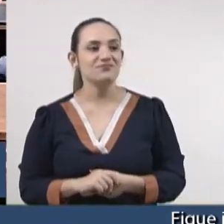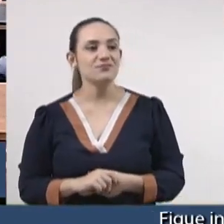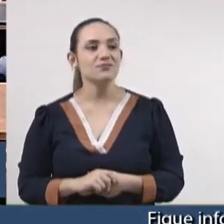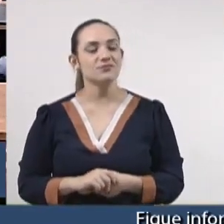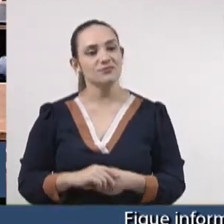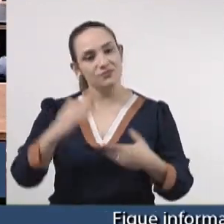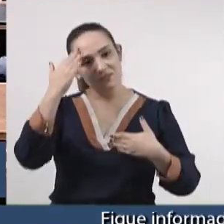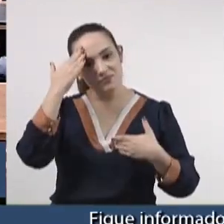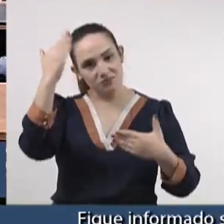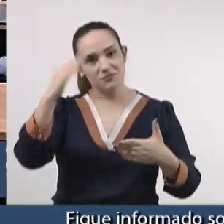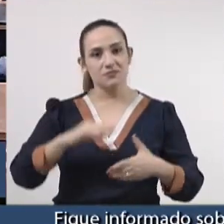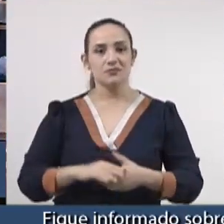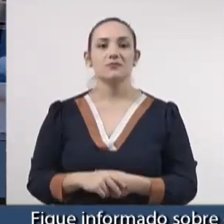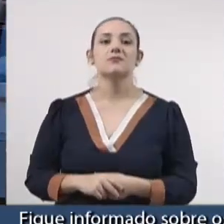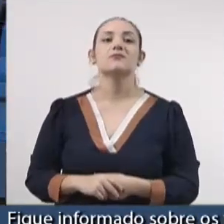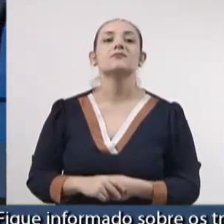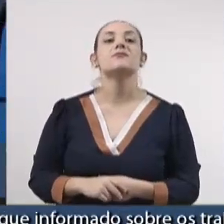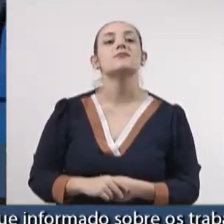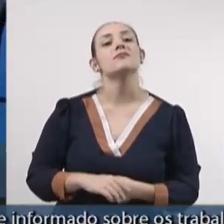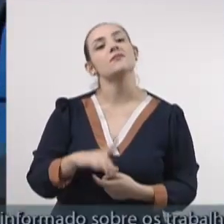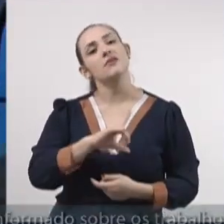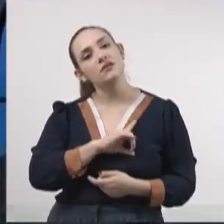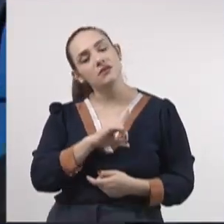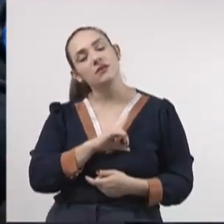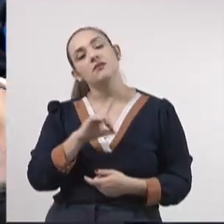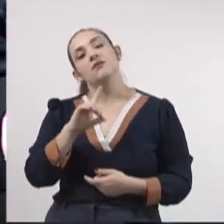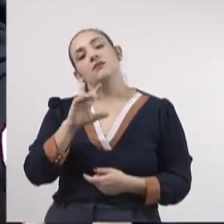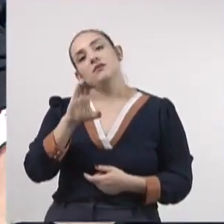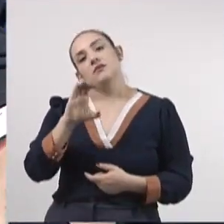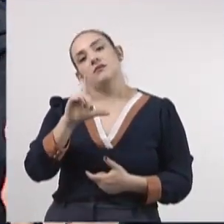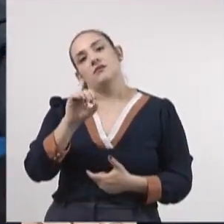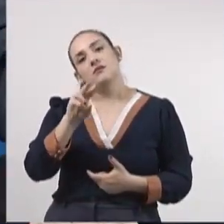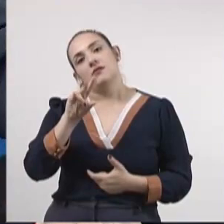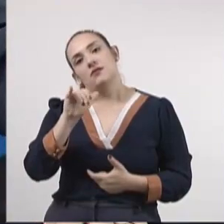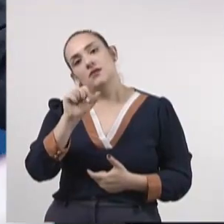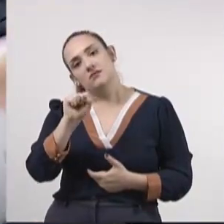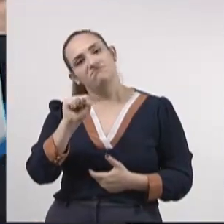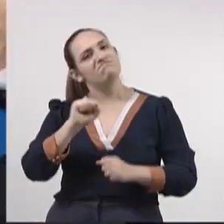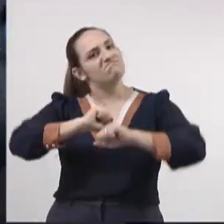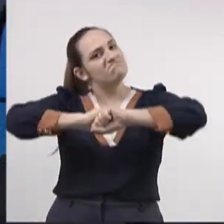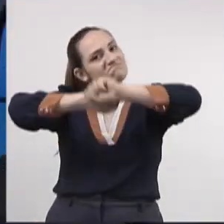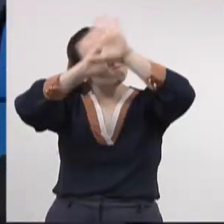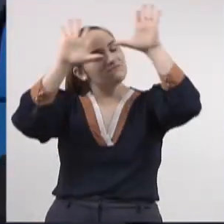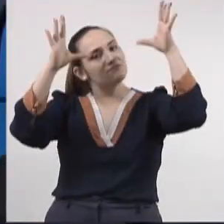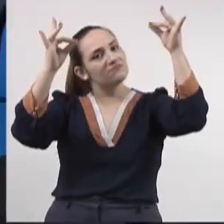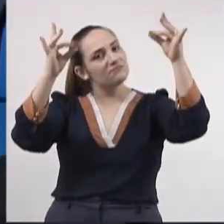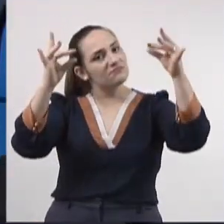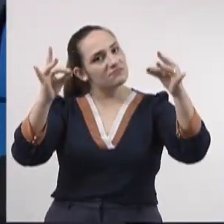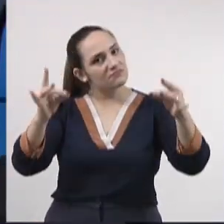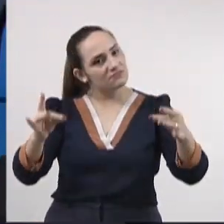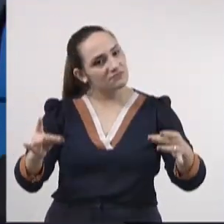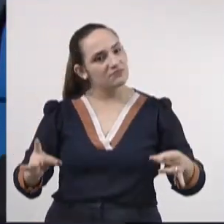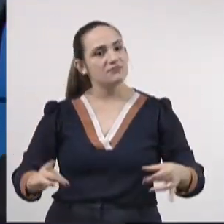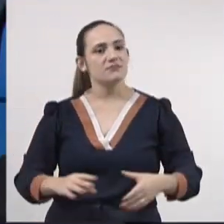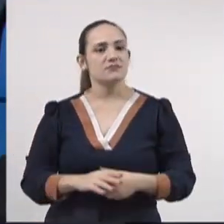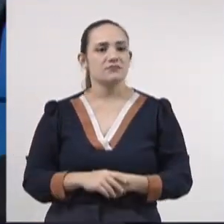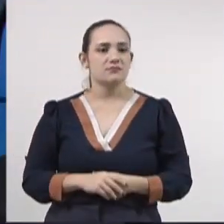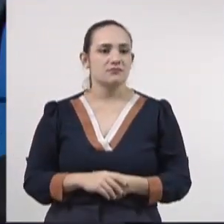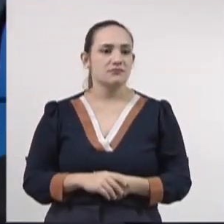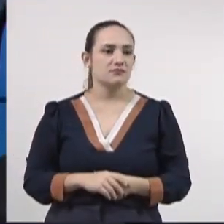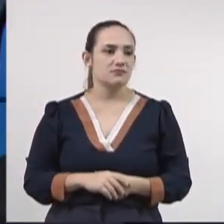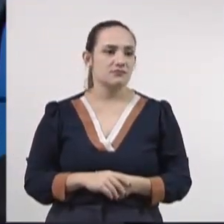Obrigado Dr Clóvis Ribeiro Cintra Melo muito esclarecedor suas palavras